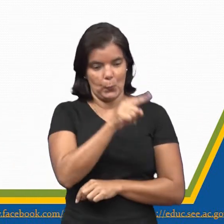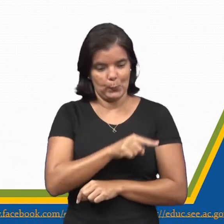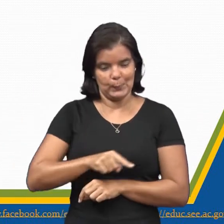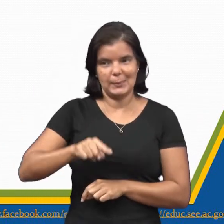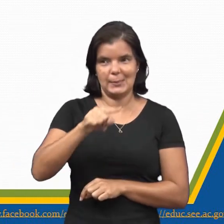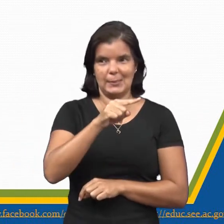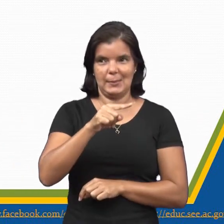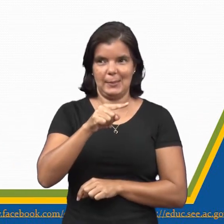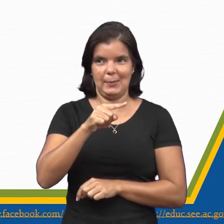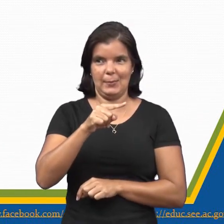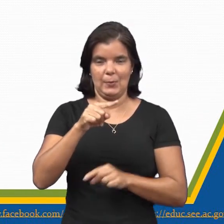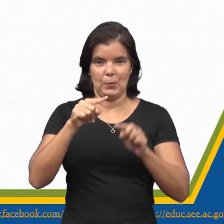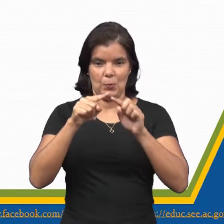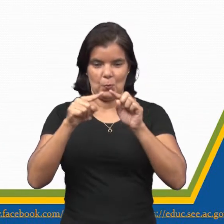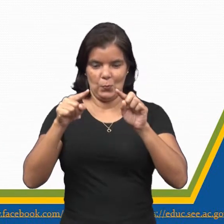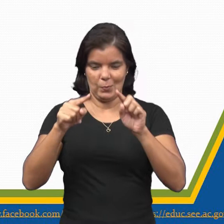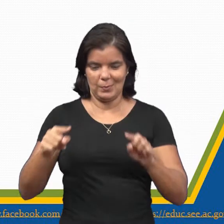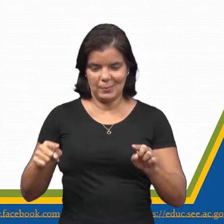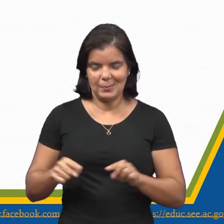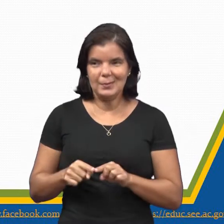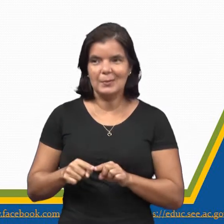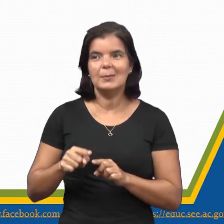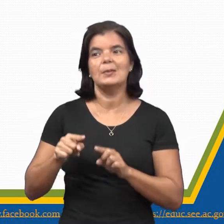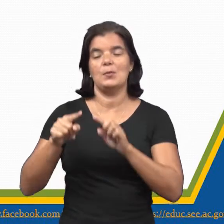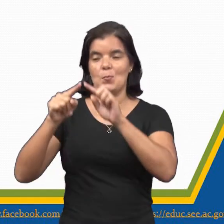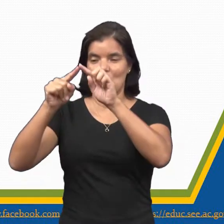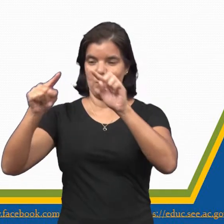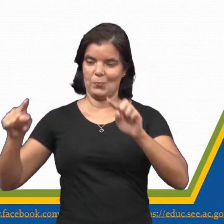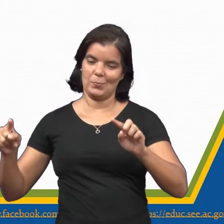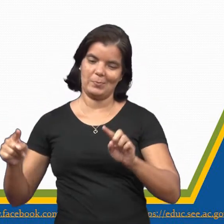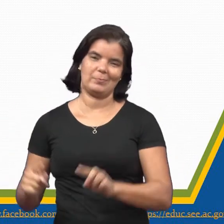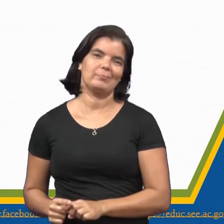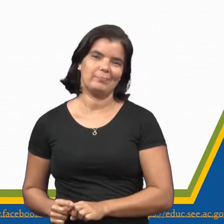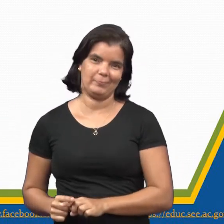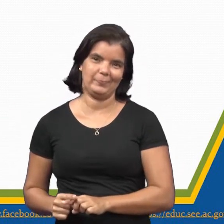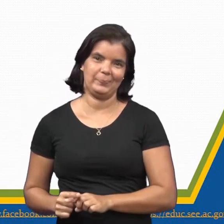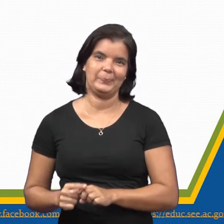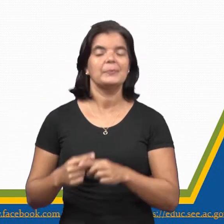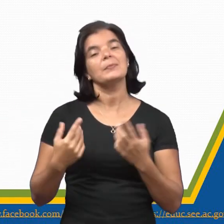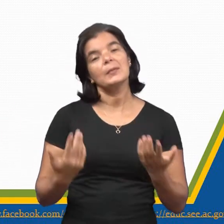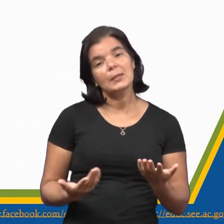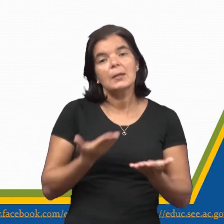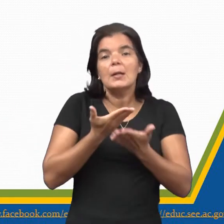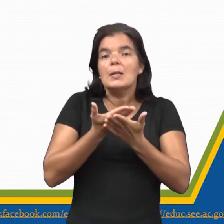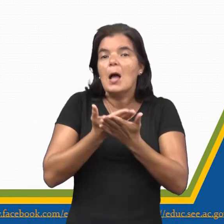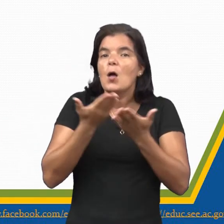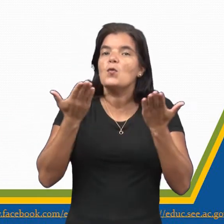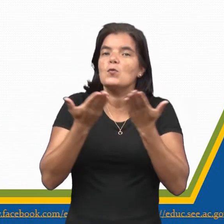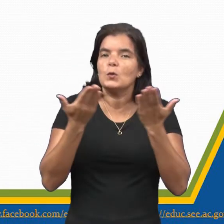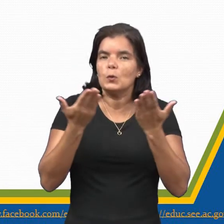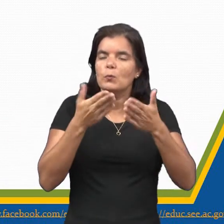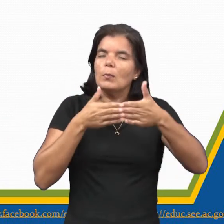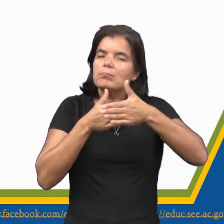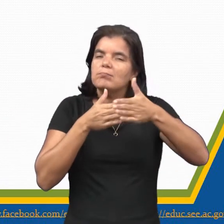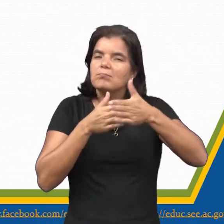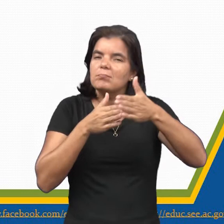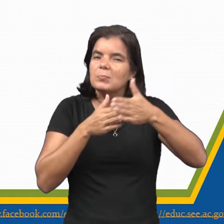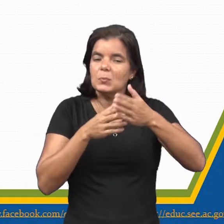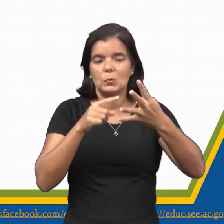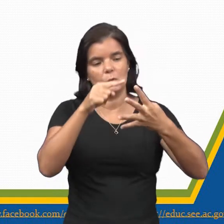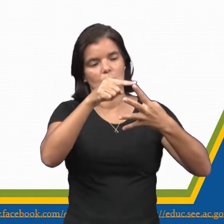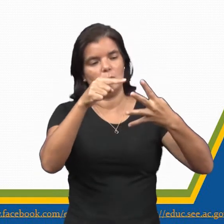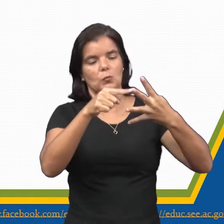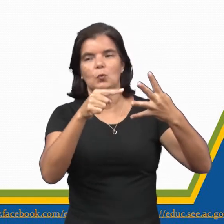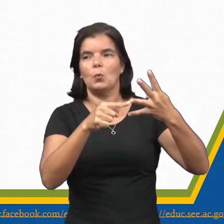círculo, o trapézio e o losango. Na aula de hoje nós vamos nos limitar a trabalhar com esses